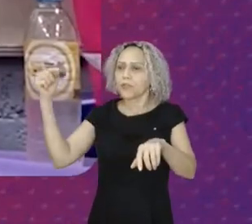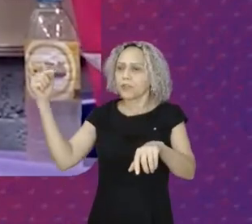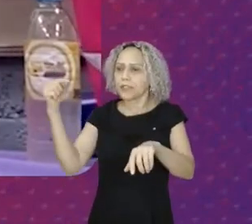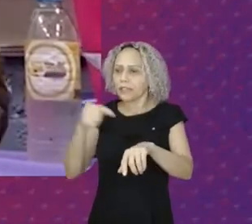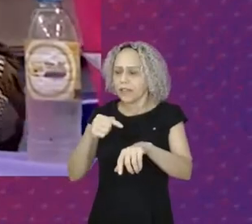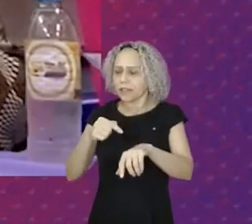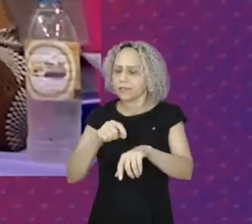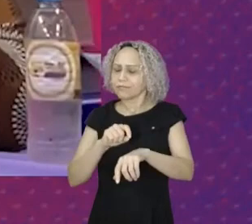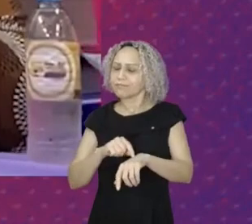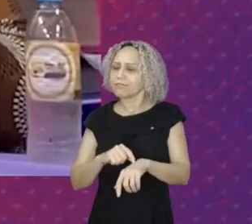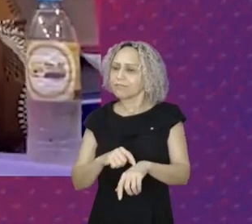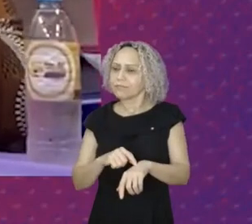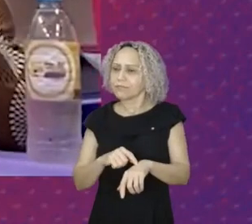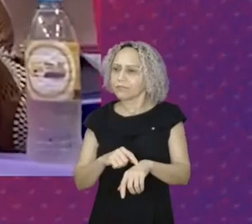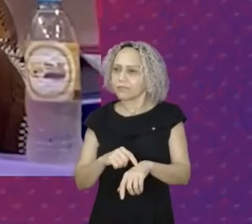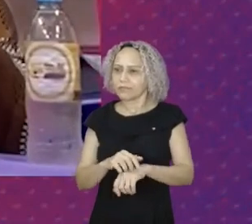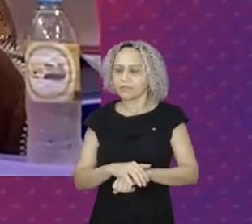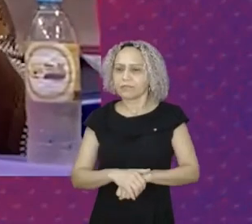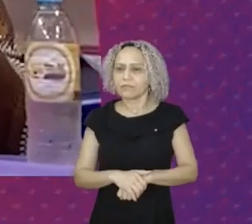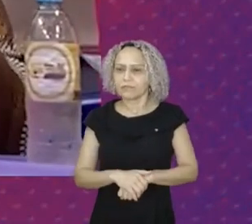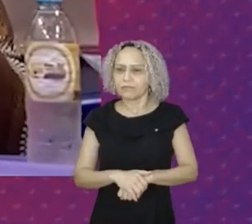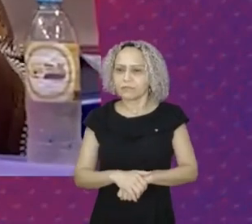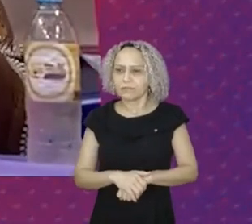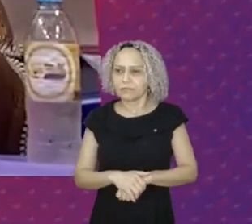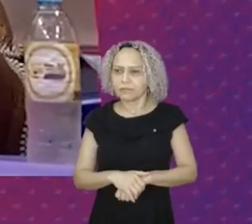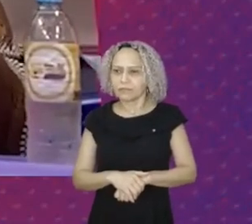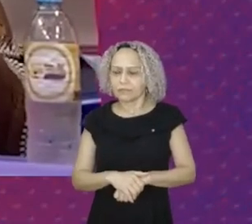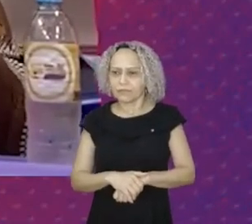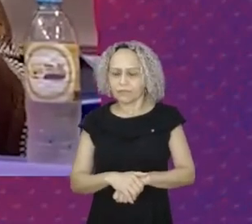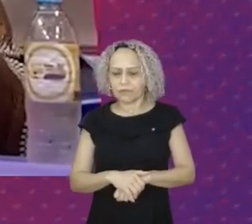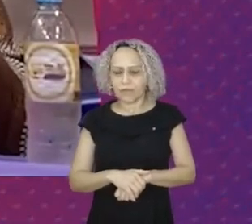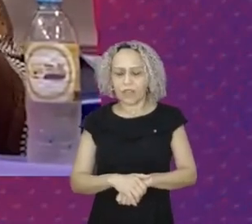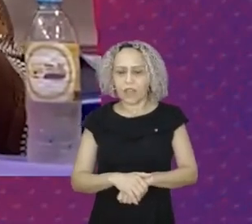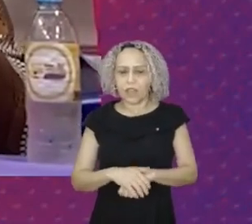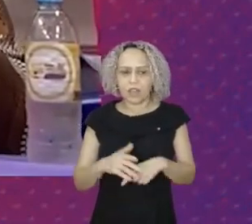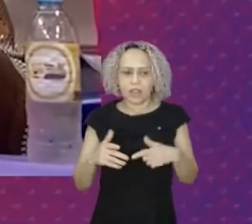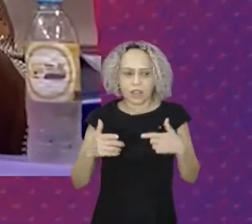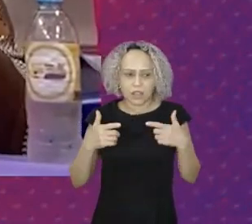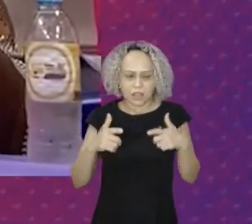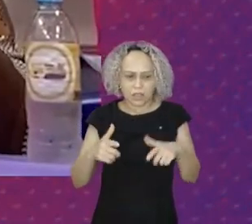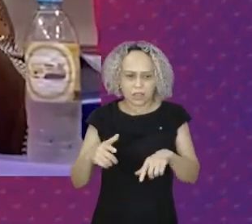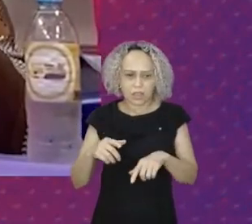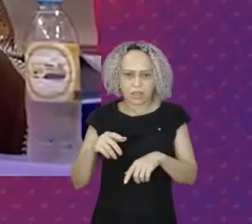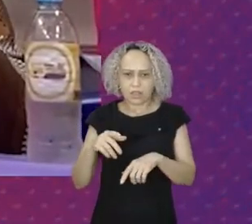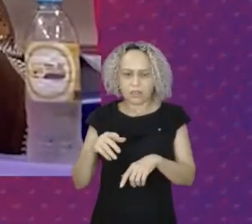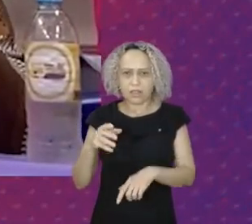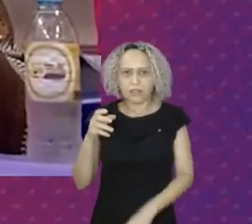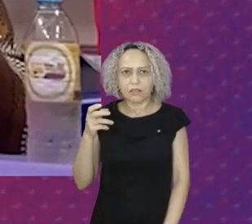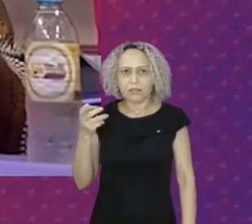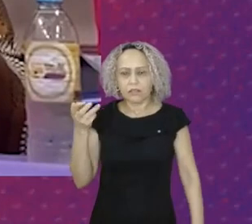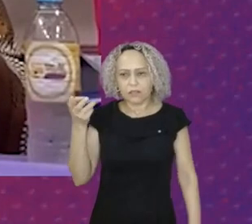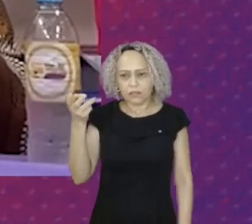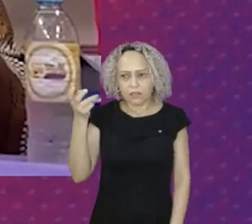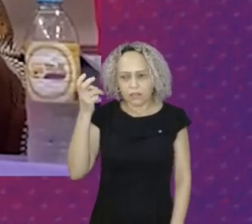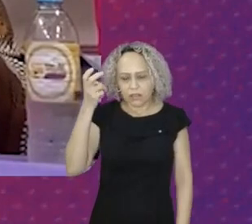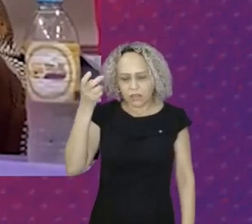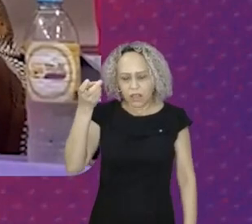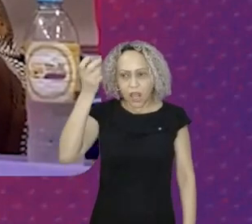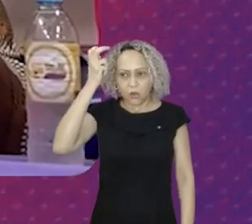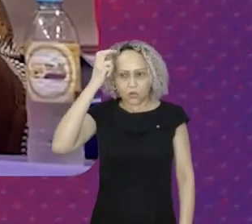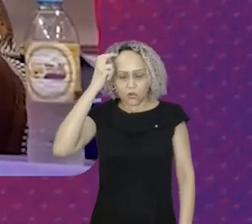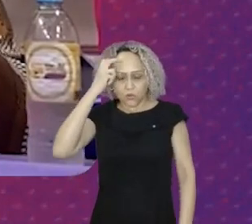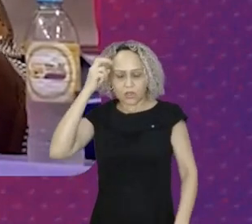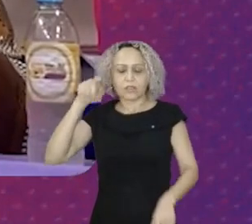a cultura, né, como base do nosso processo civilizatório. Gente, depois da Constituição de 88, a gente também tem